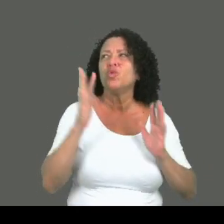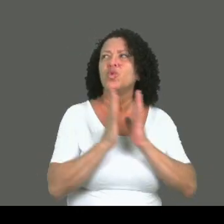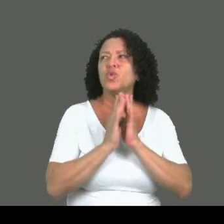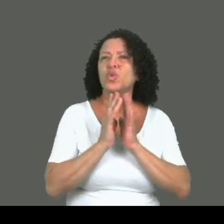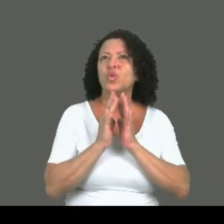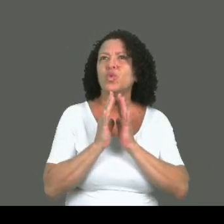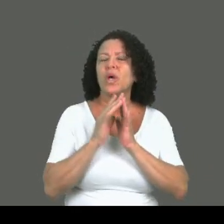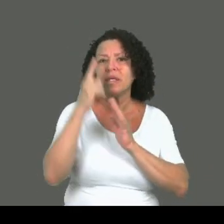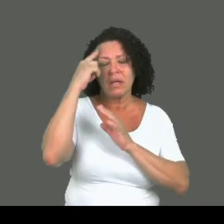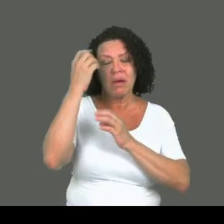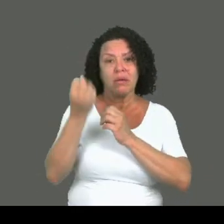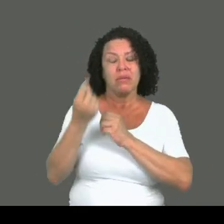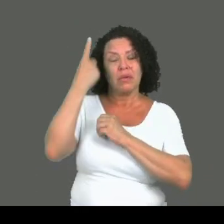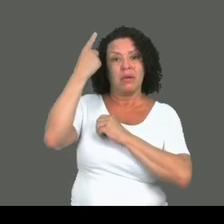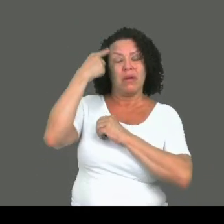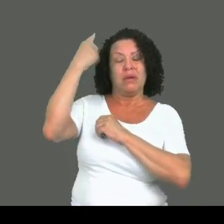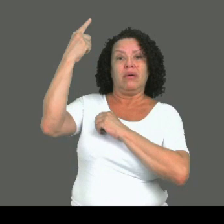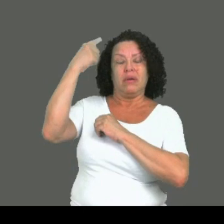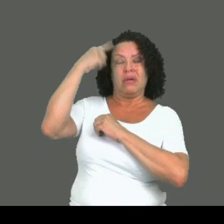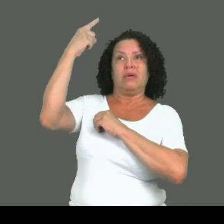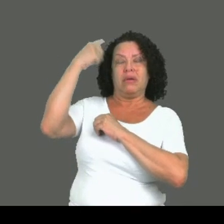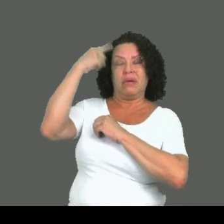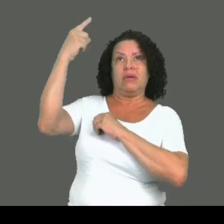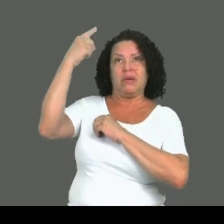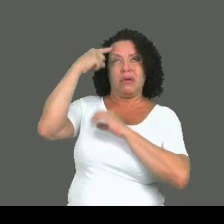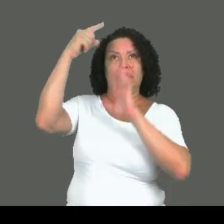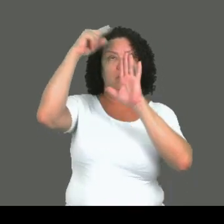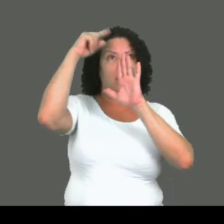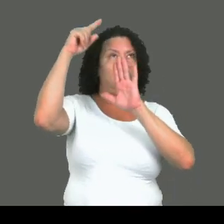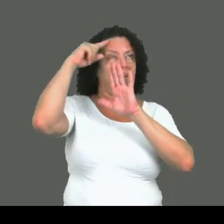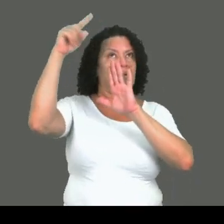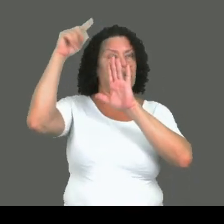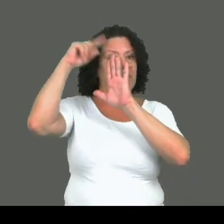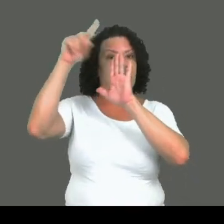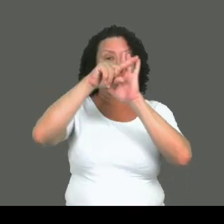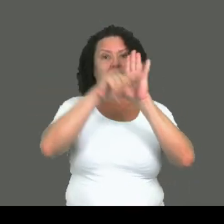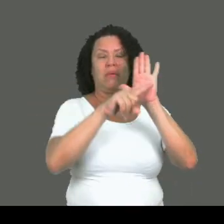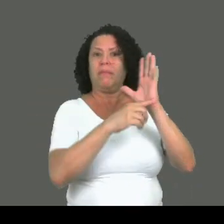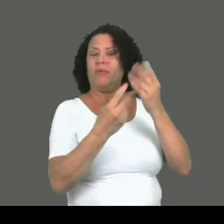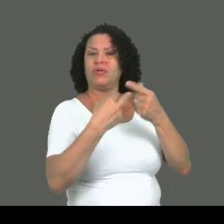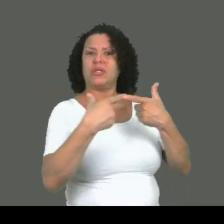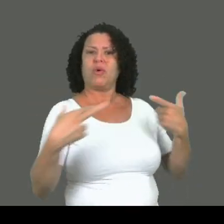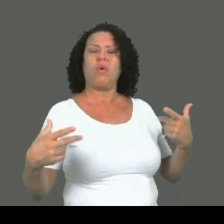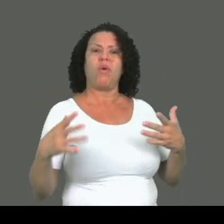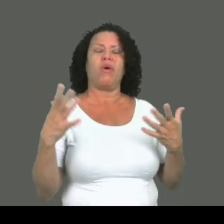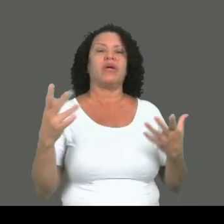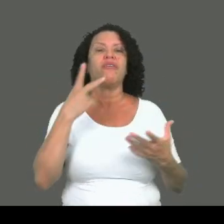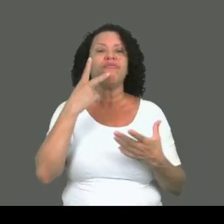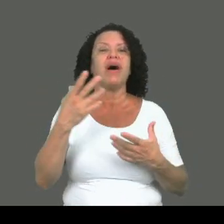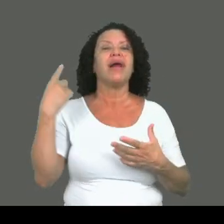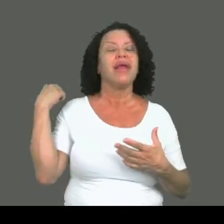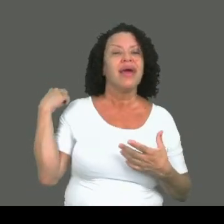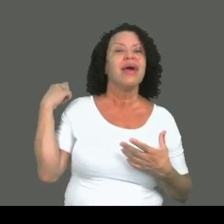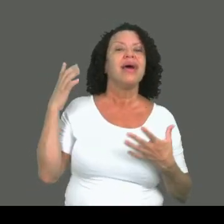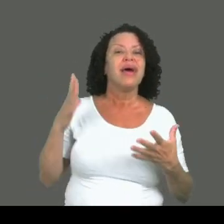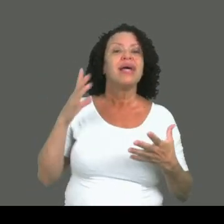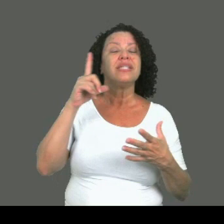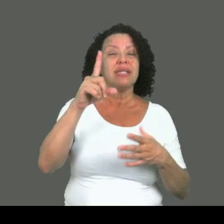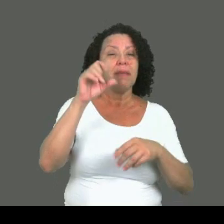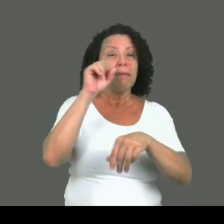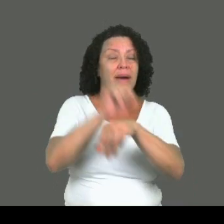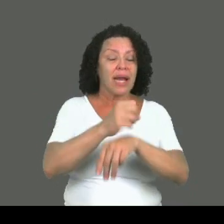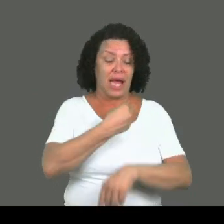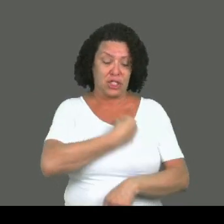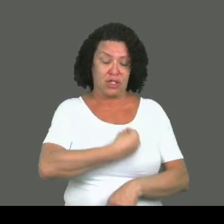e criando aquelas ilusões que a gente mencionou lá atrás, tá? Então quando a gente parar de viver o passado